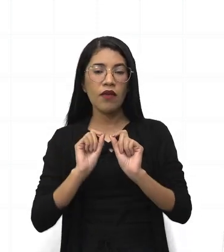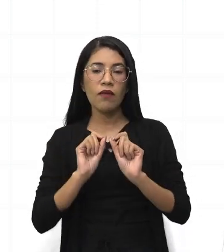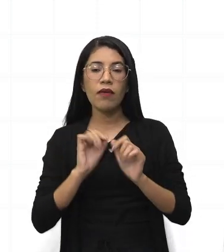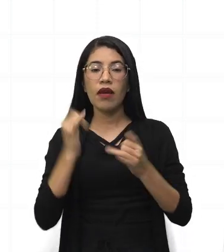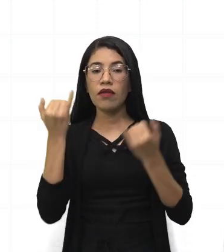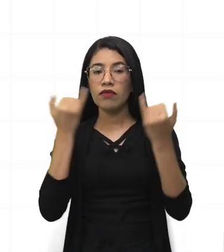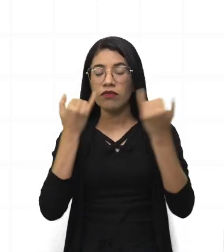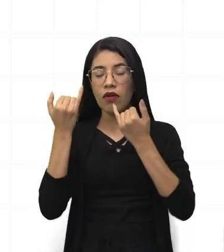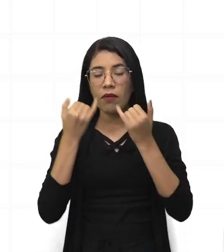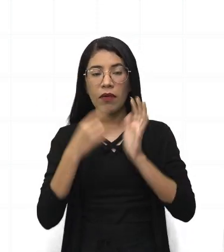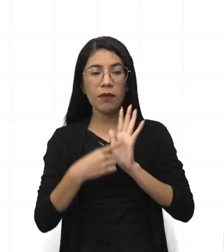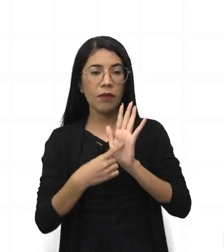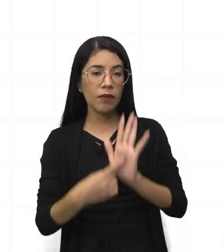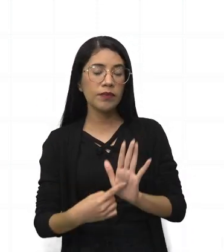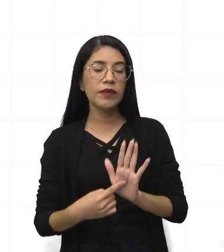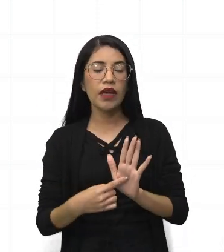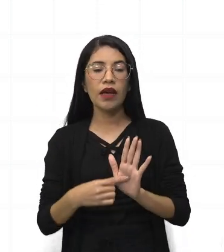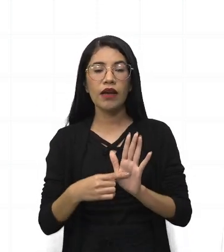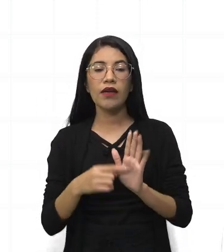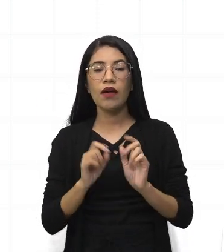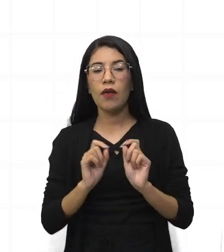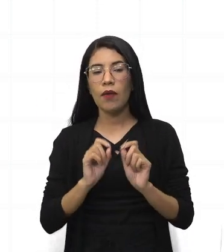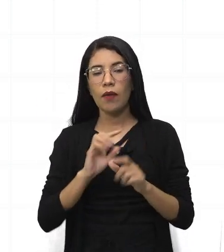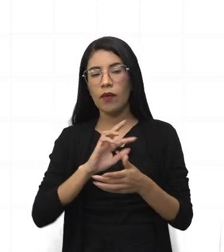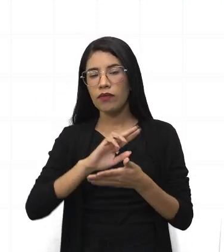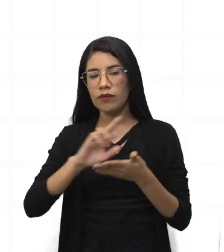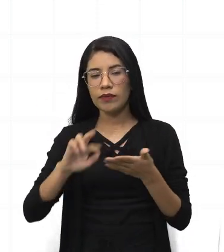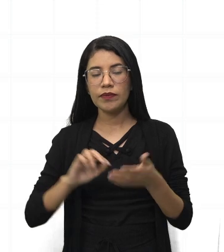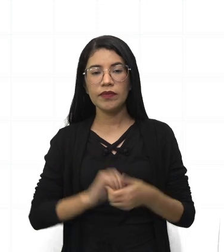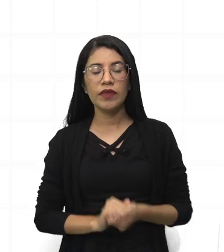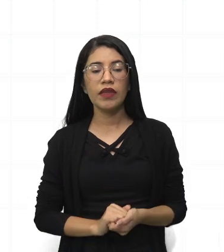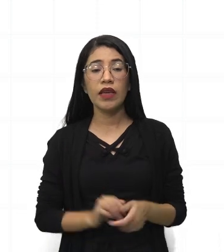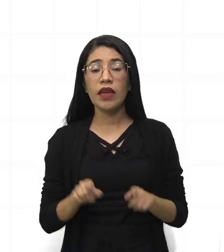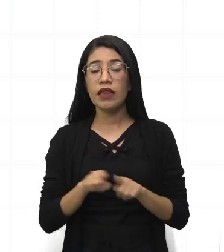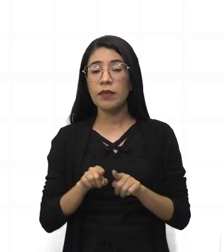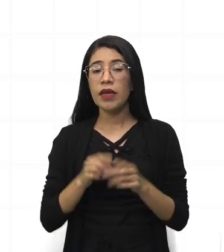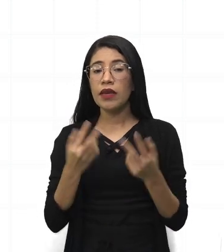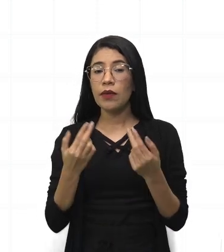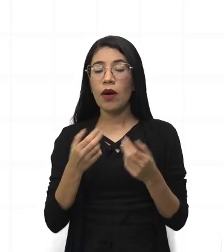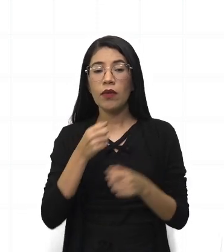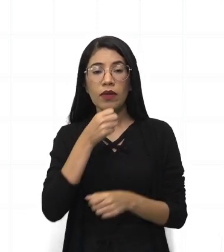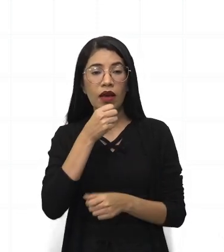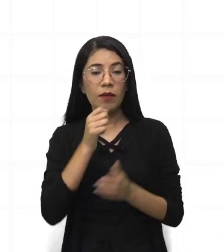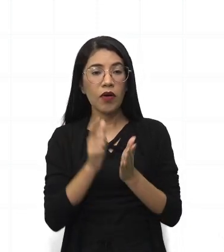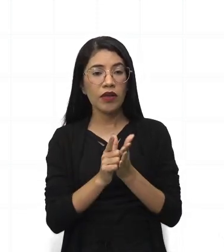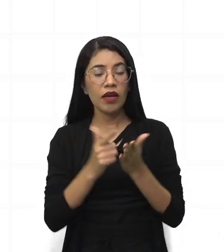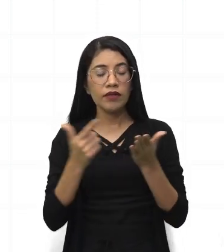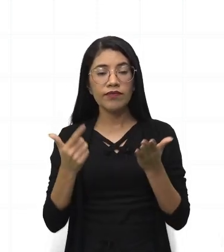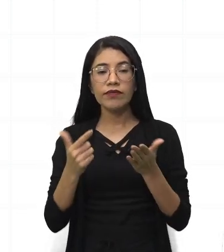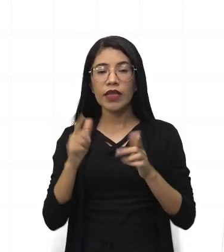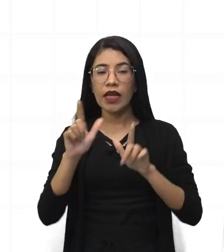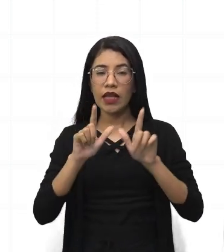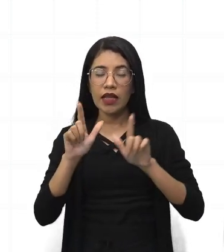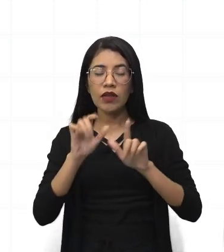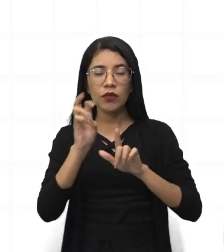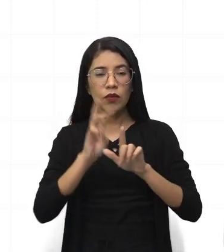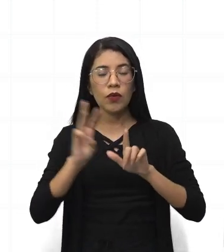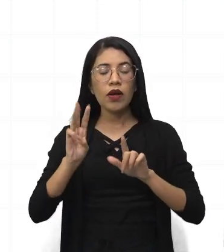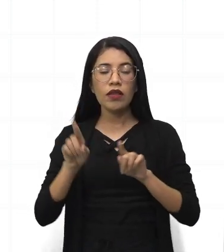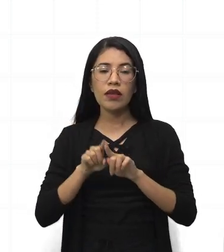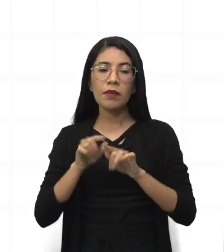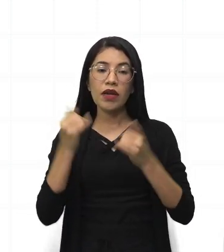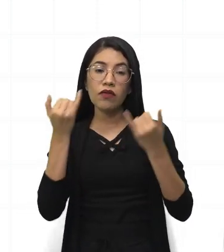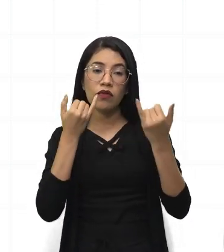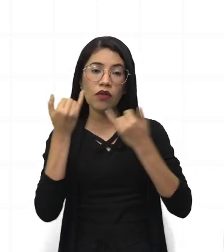informar, expor algo. Como a gente viu na reportagem, a reportagem chegou lá, expôs um fato, informou o que